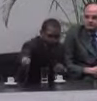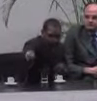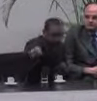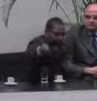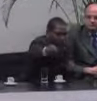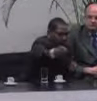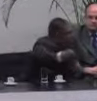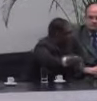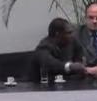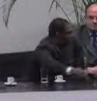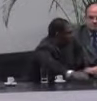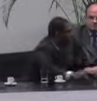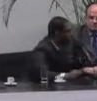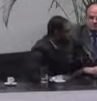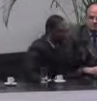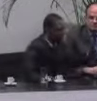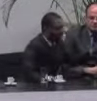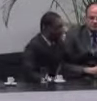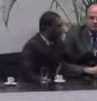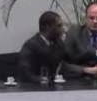passa a doutora Miriam, que deve ter uma posição.